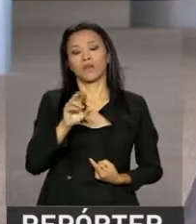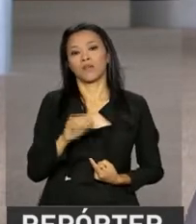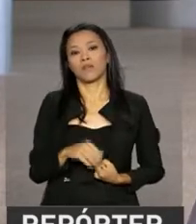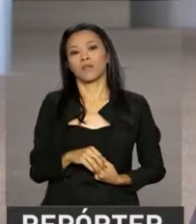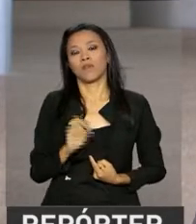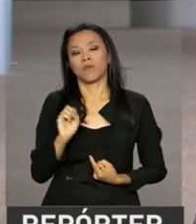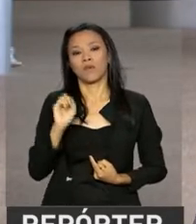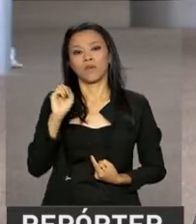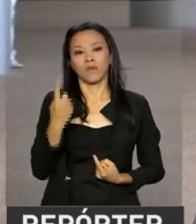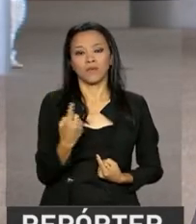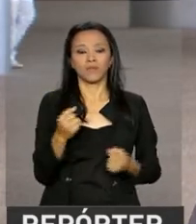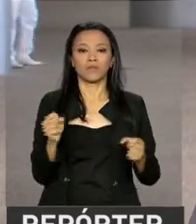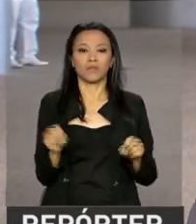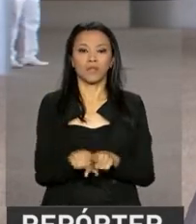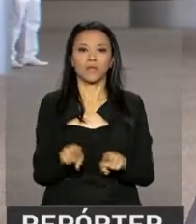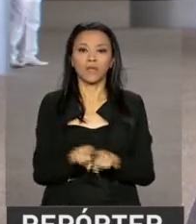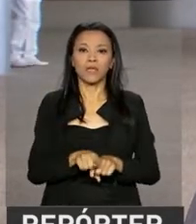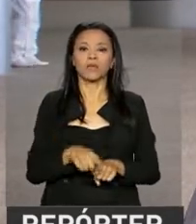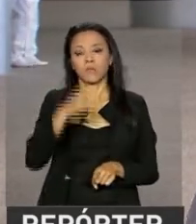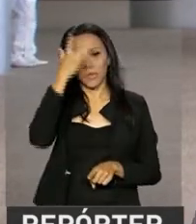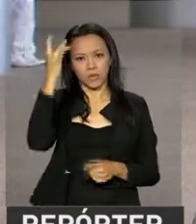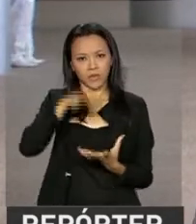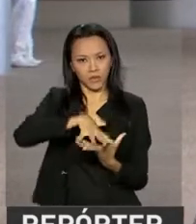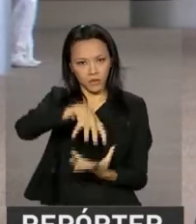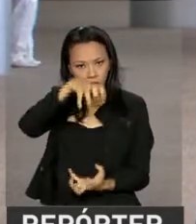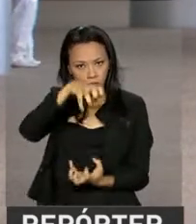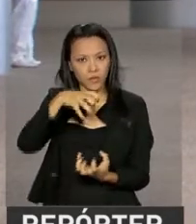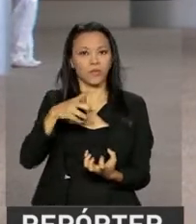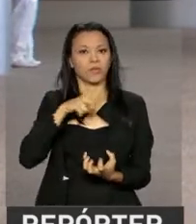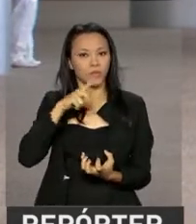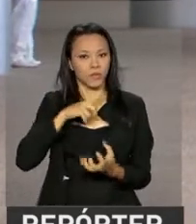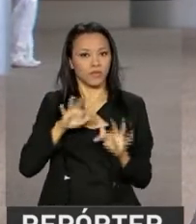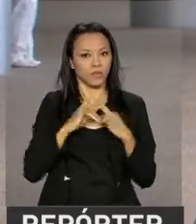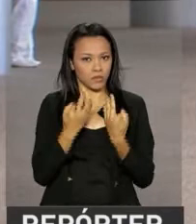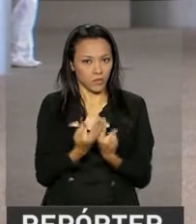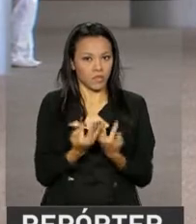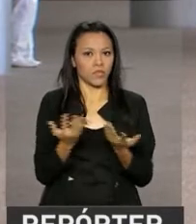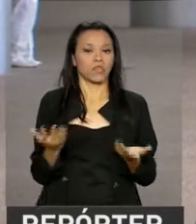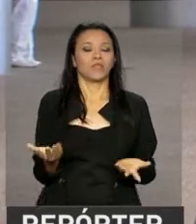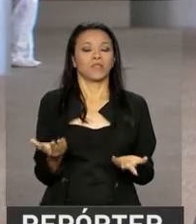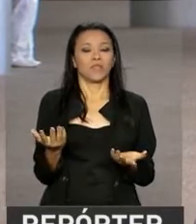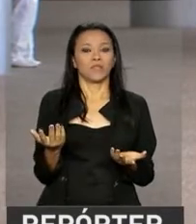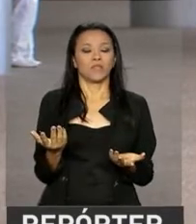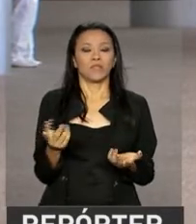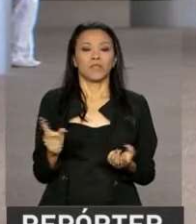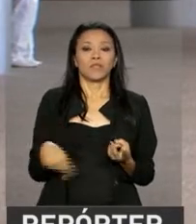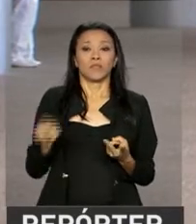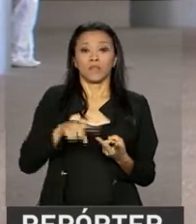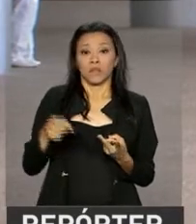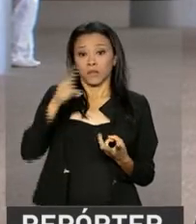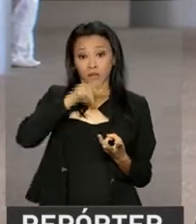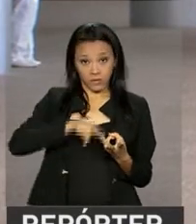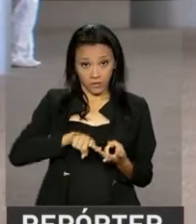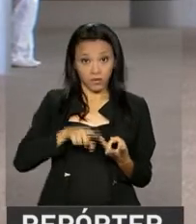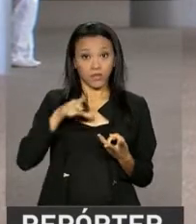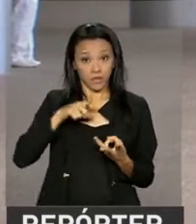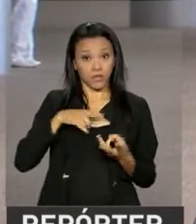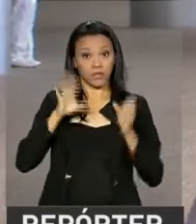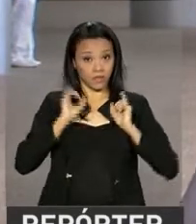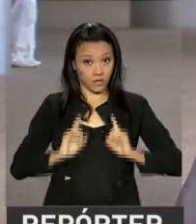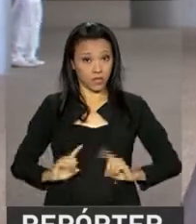ainda pessoas que têm idosos famílias que têm idosos entre os membros da família ou ainda pessoas com